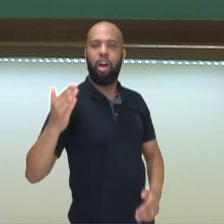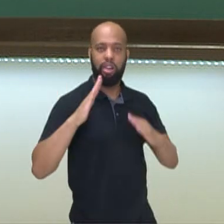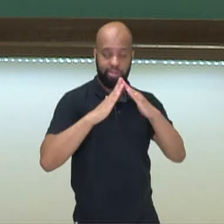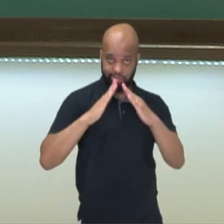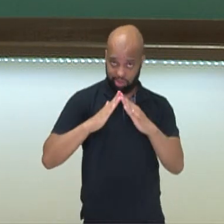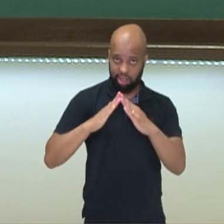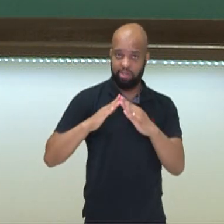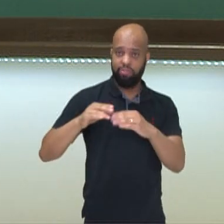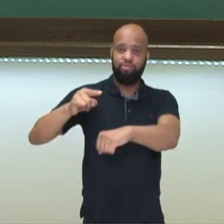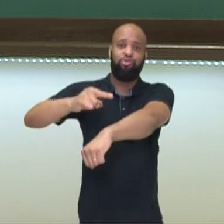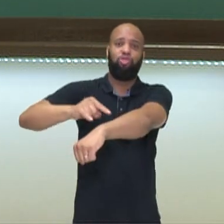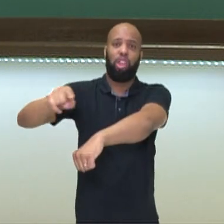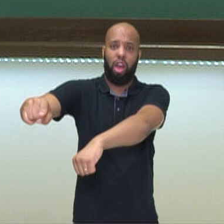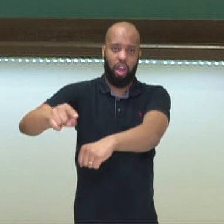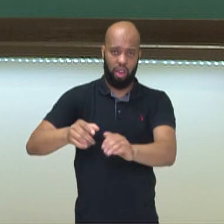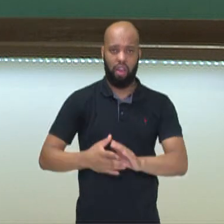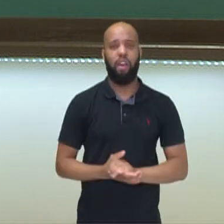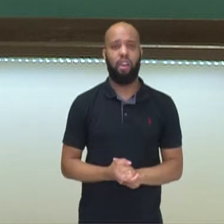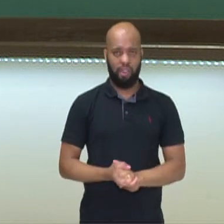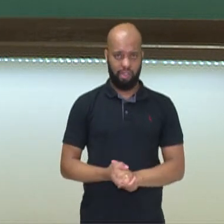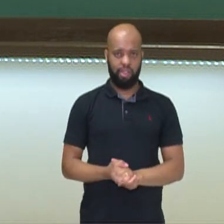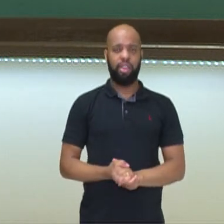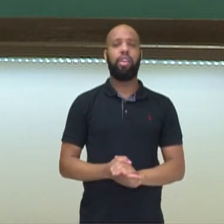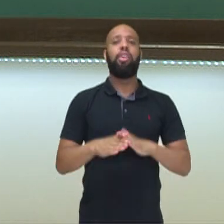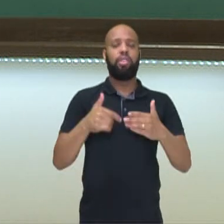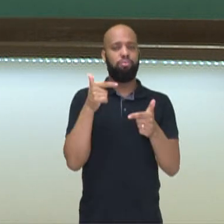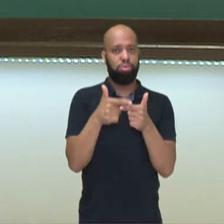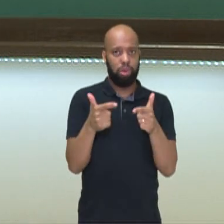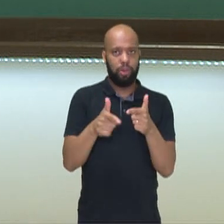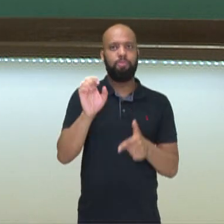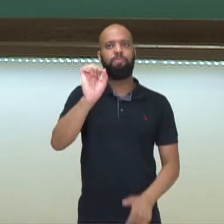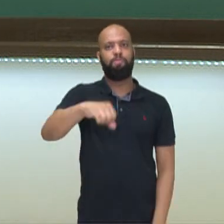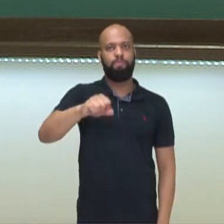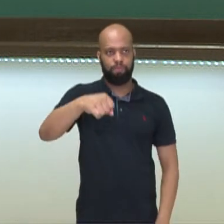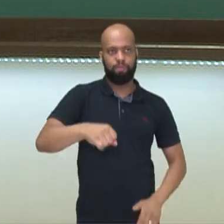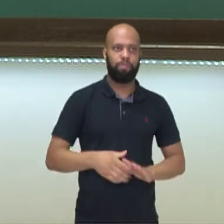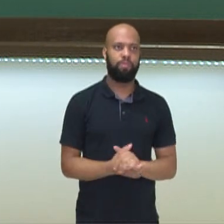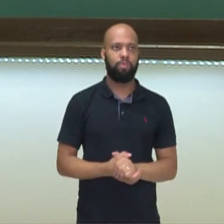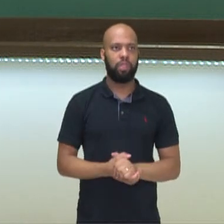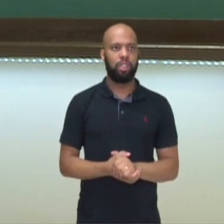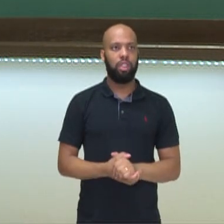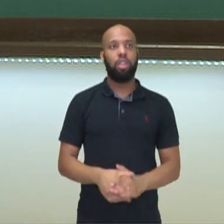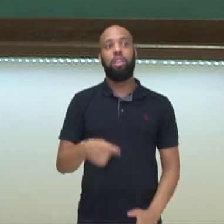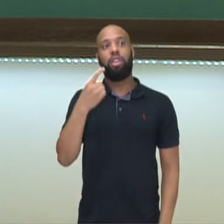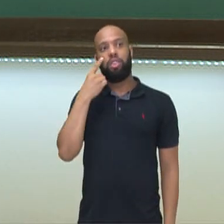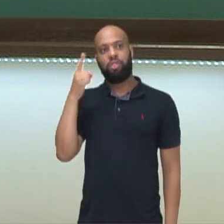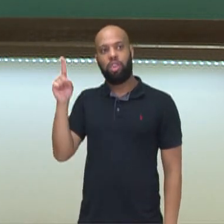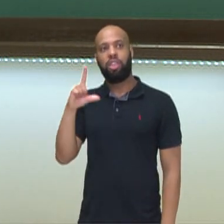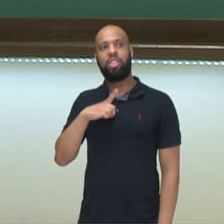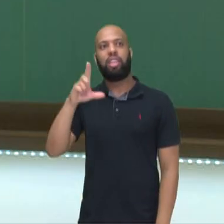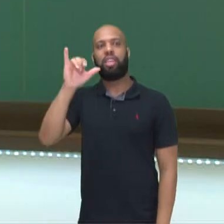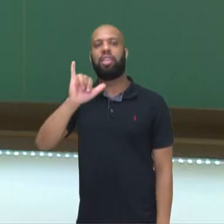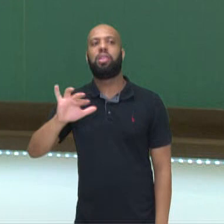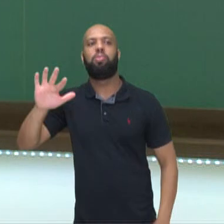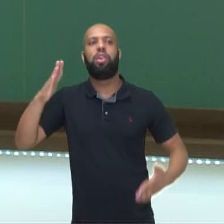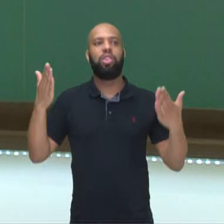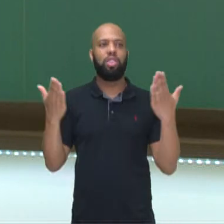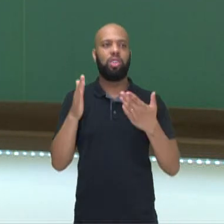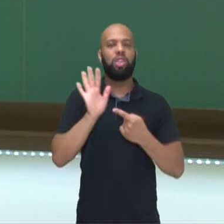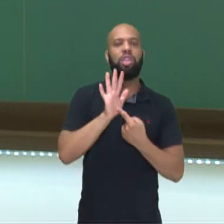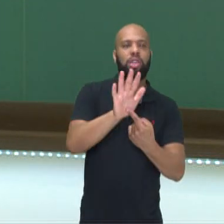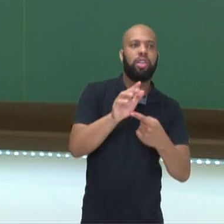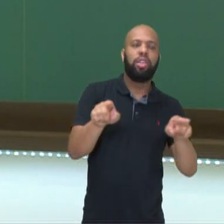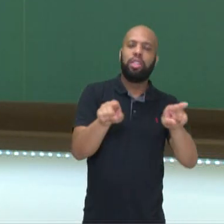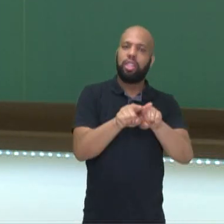sua casa. Então, é um problema? Sim. Aqui a gente tem uma imagem para mostrar